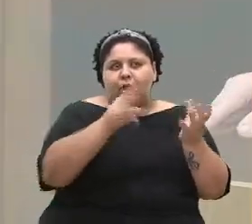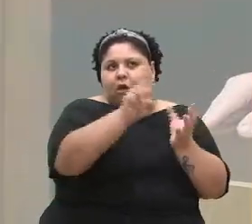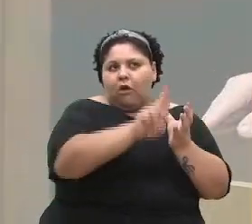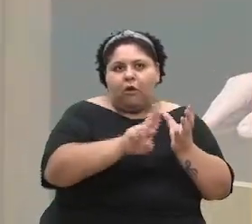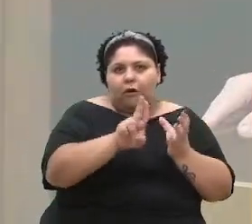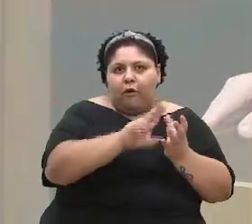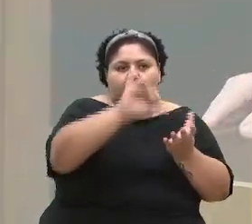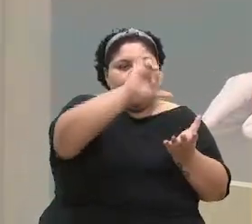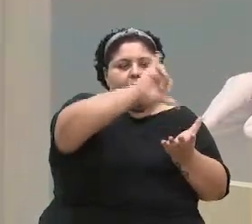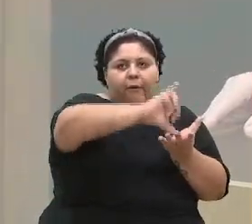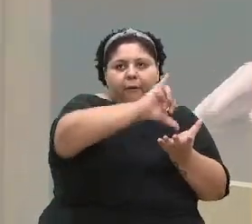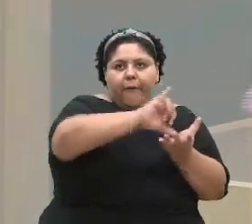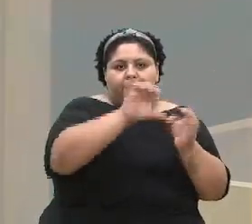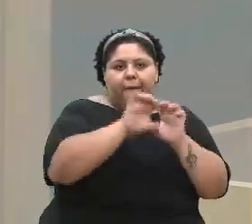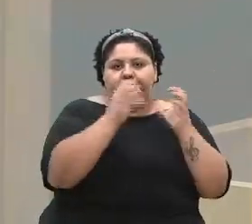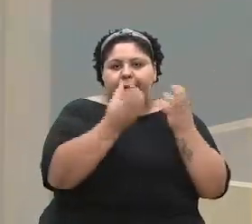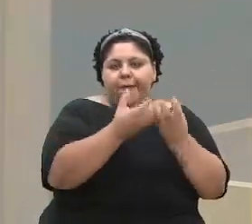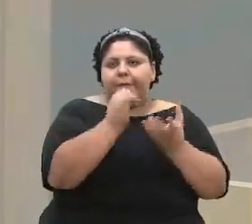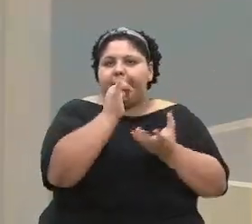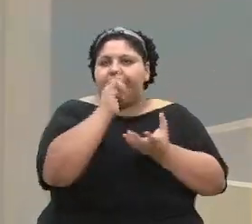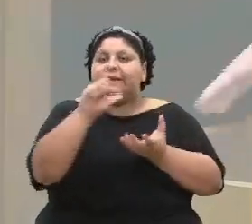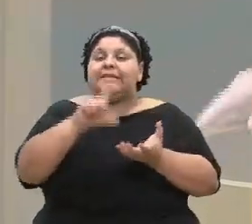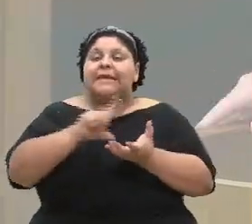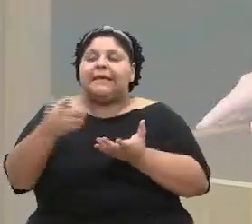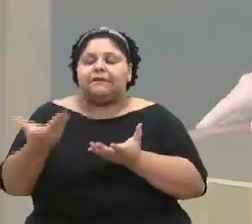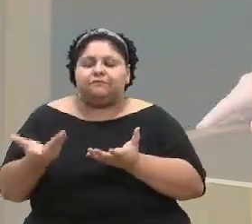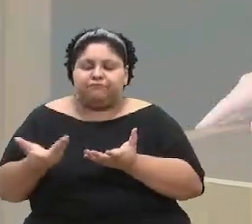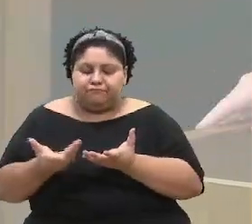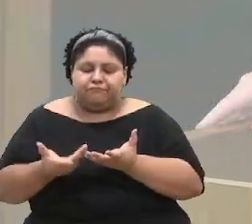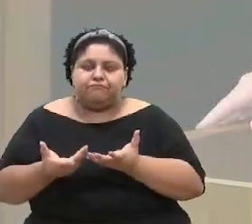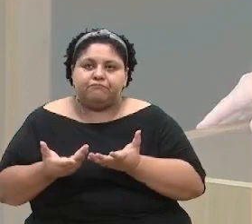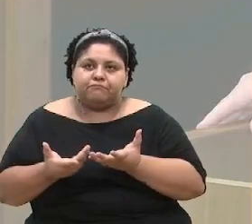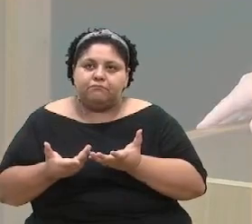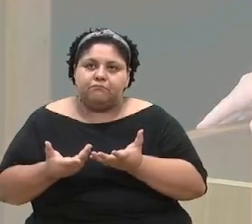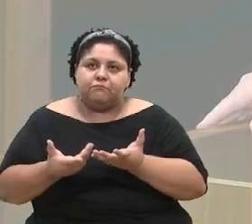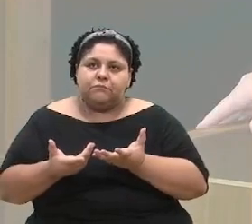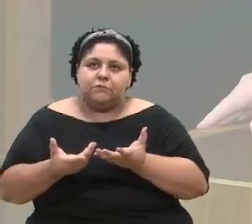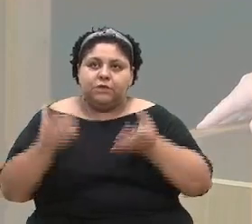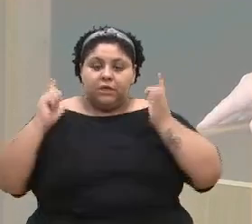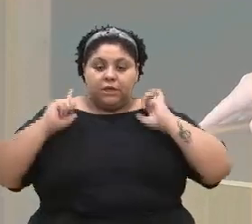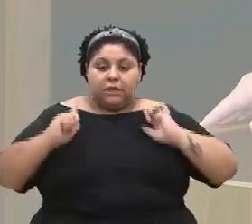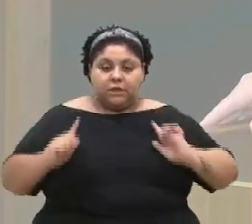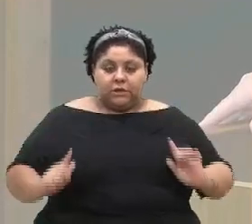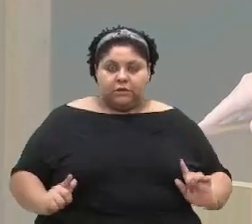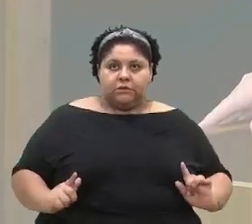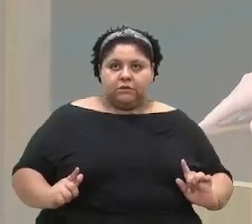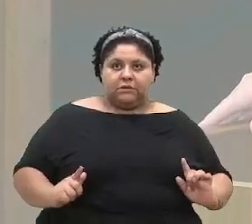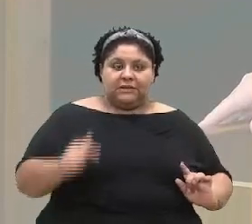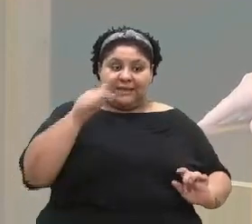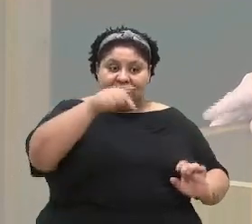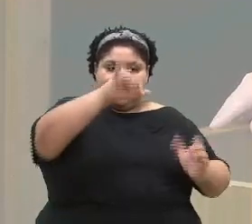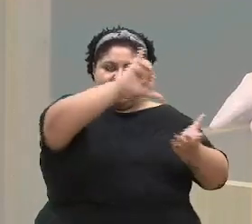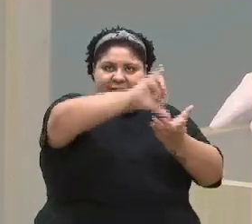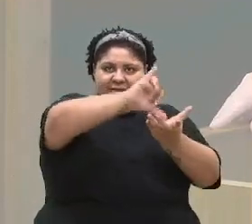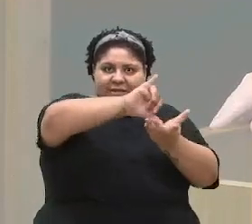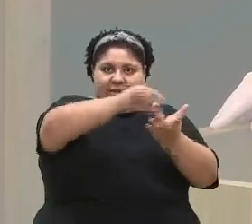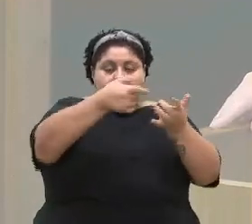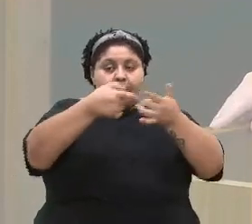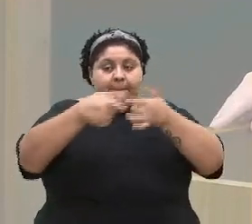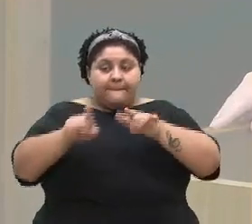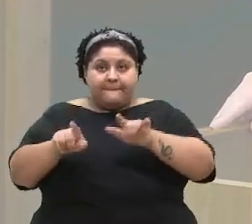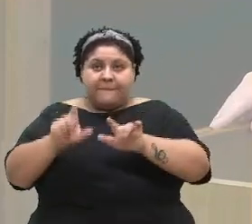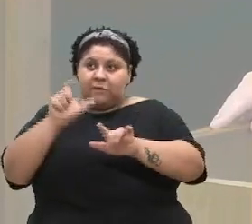centros comunitários, por exemplo, têm na sua gestão daquele centro. Mas já um termo